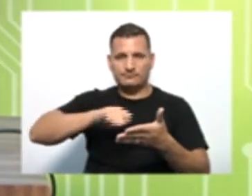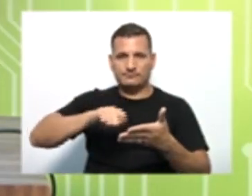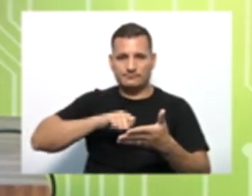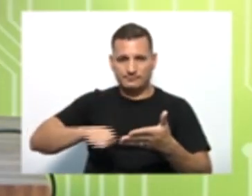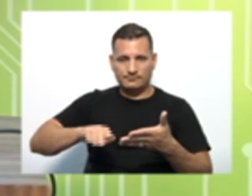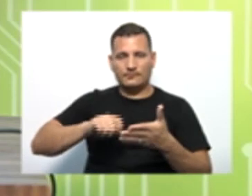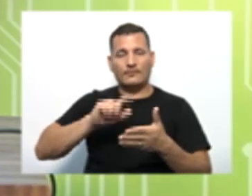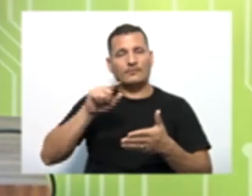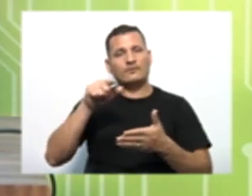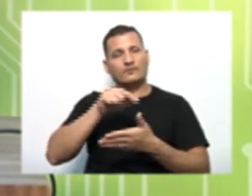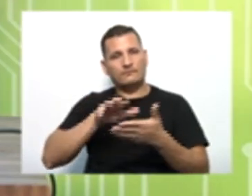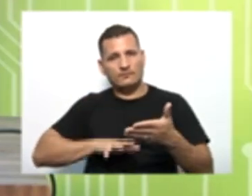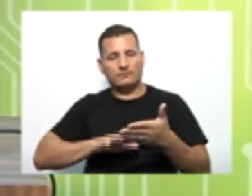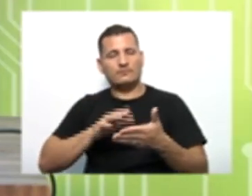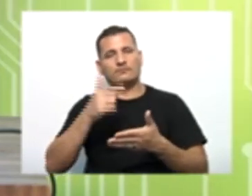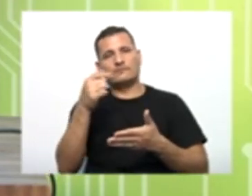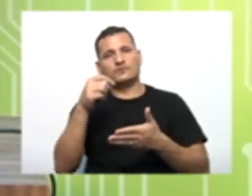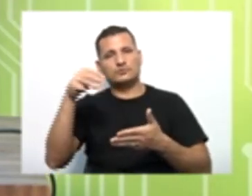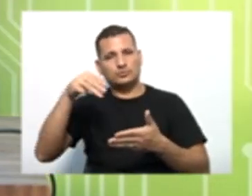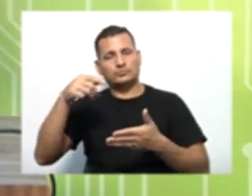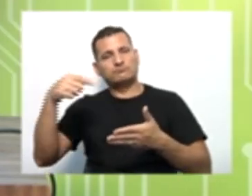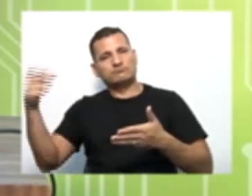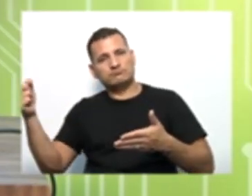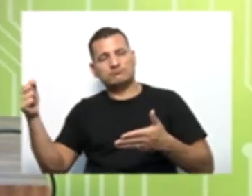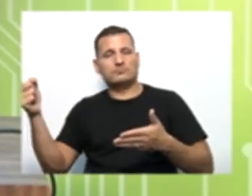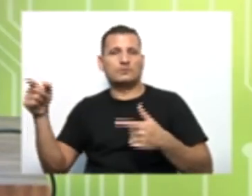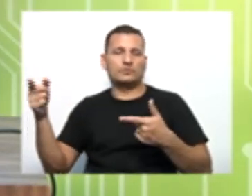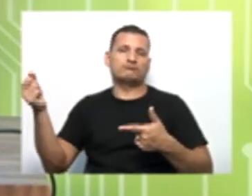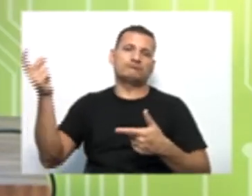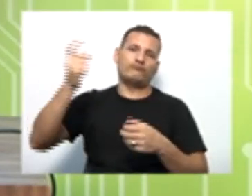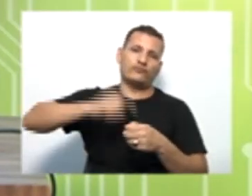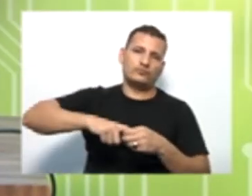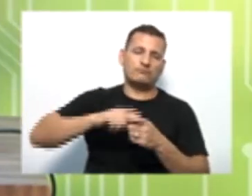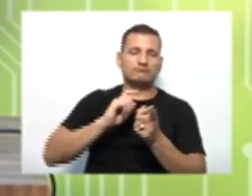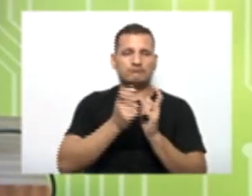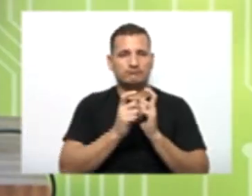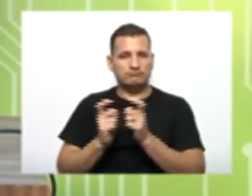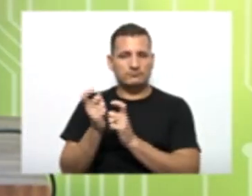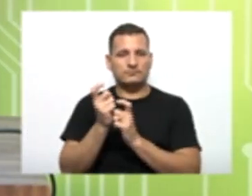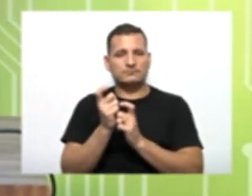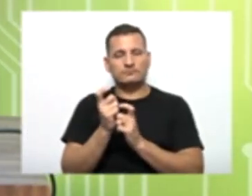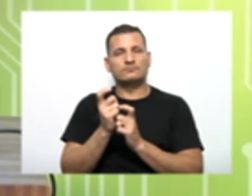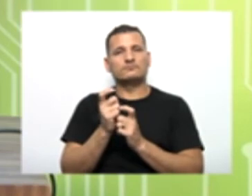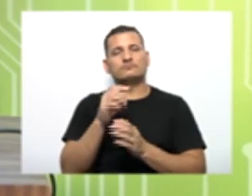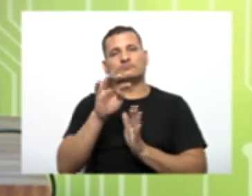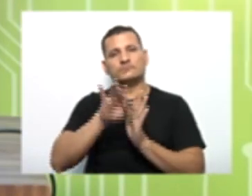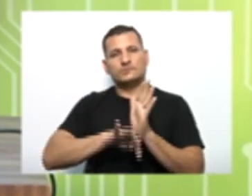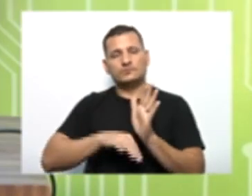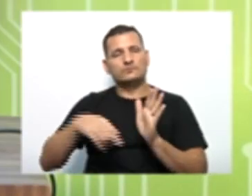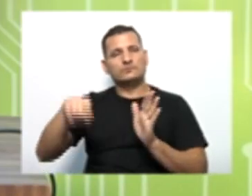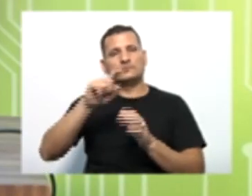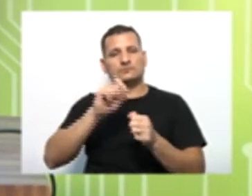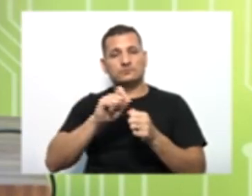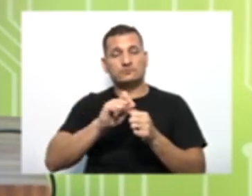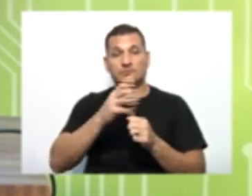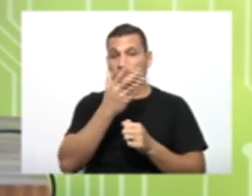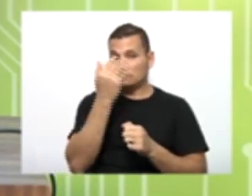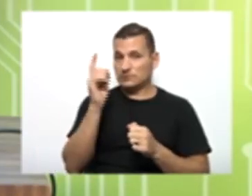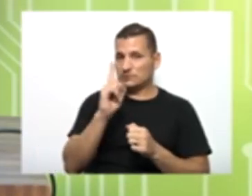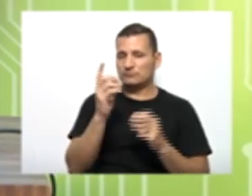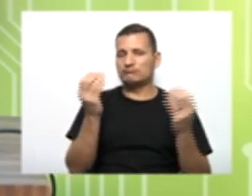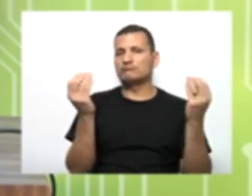dificuldades, obstáculos, avanços para construir um projeto cada vez mais sólido e um sistema de apoio ao trabalho do educador.